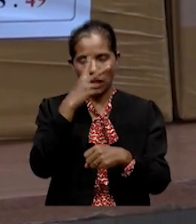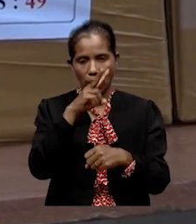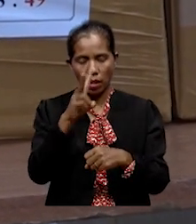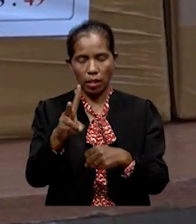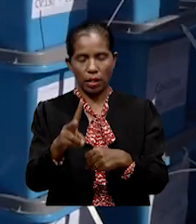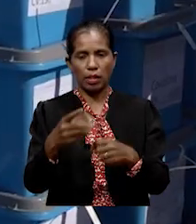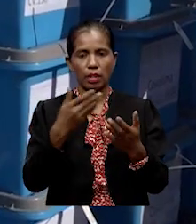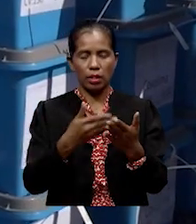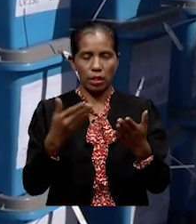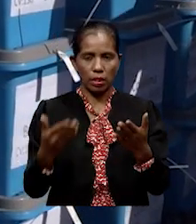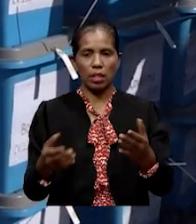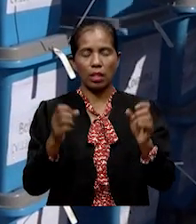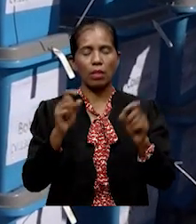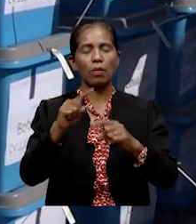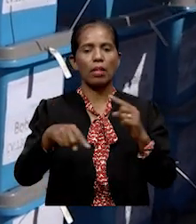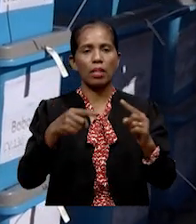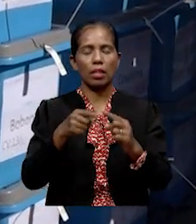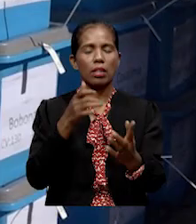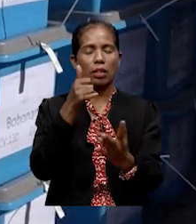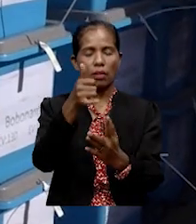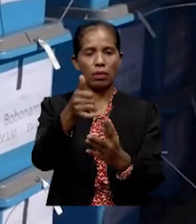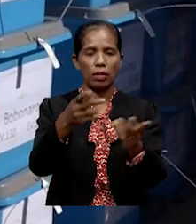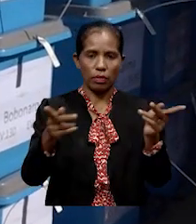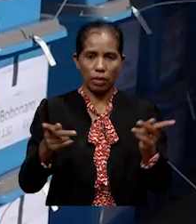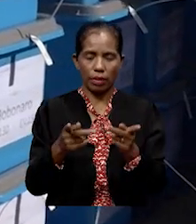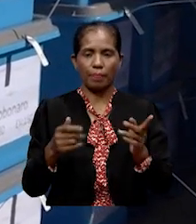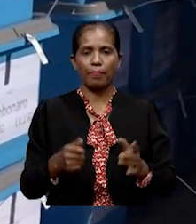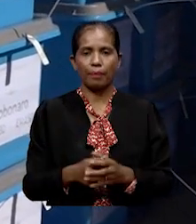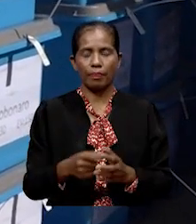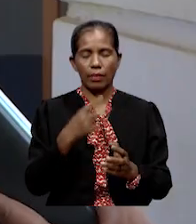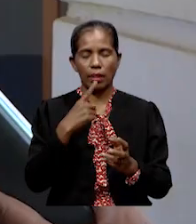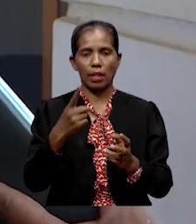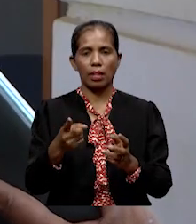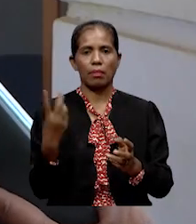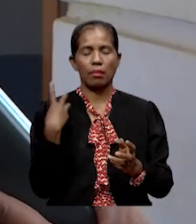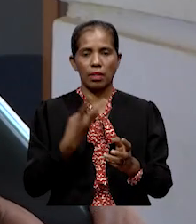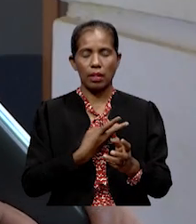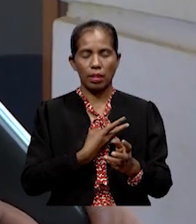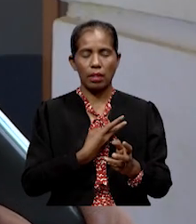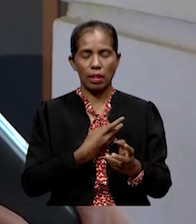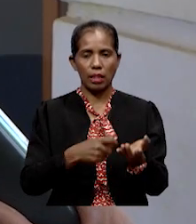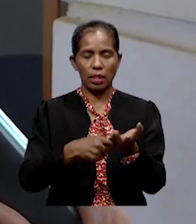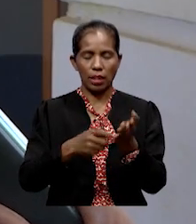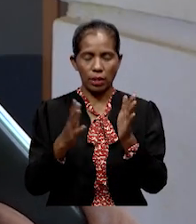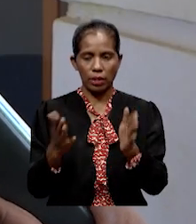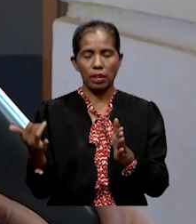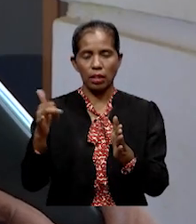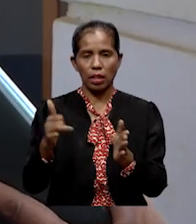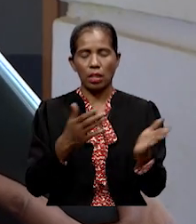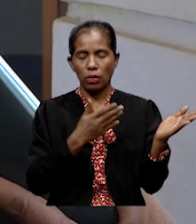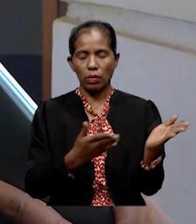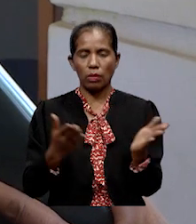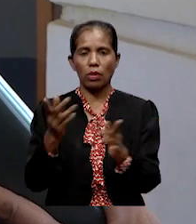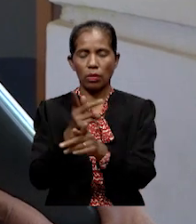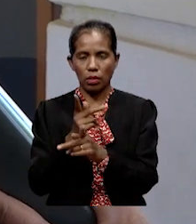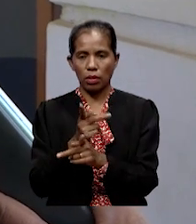condição material hirakne ba hirato ia fatin. Orientar ne baita nenia técnico sira atu tula sa sansar ne cuidado